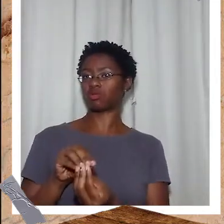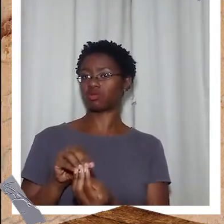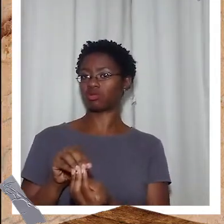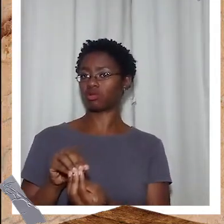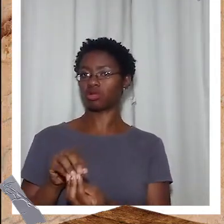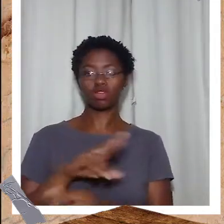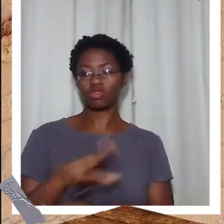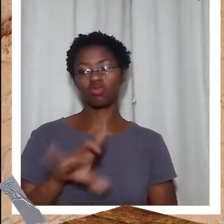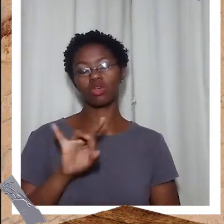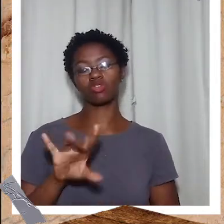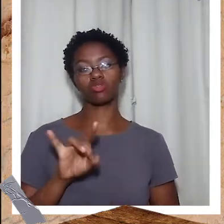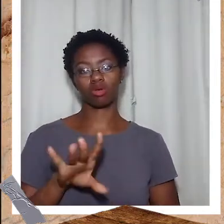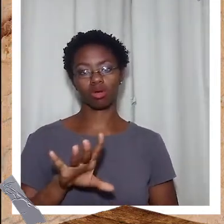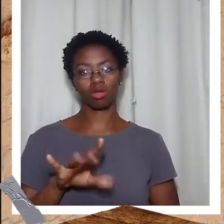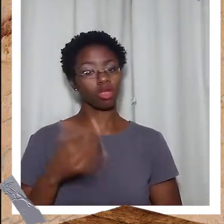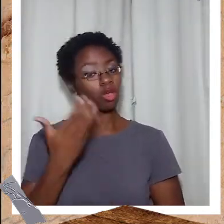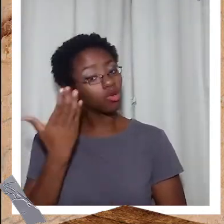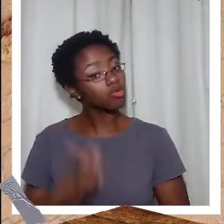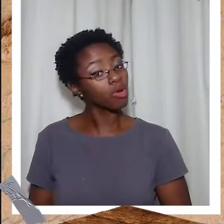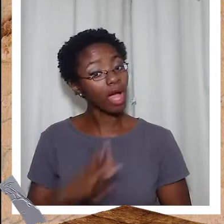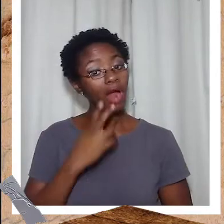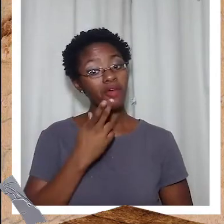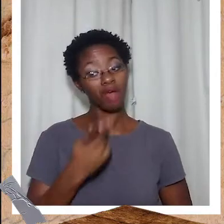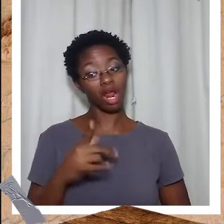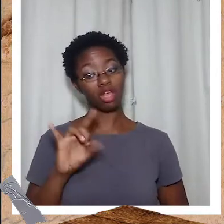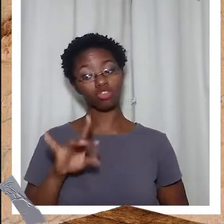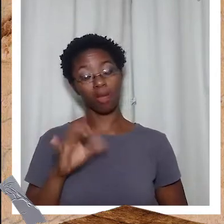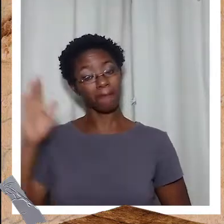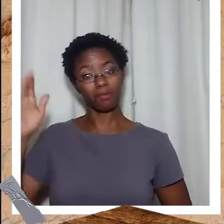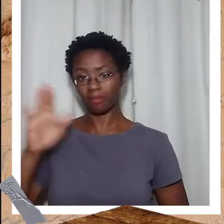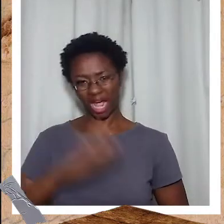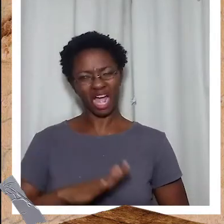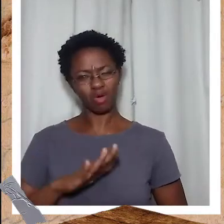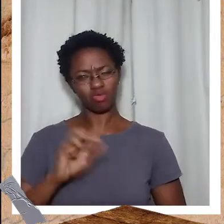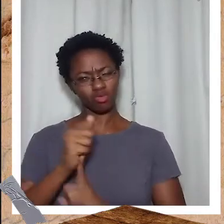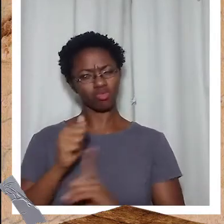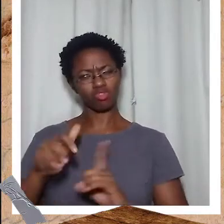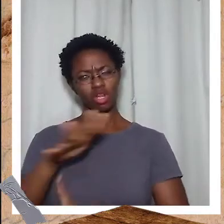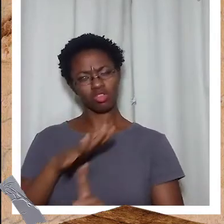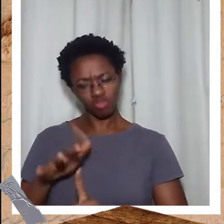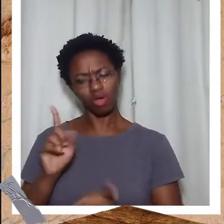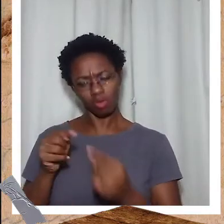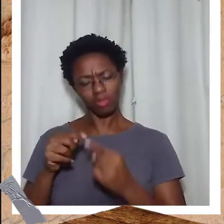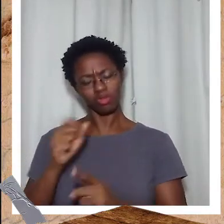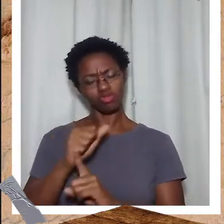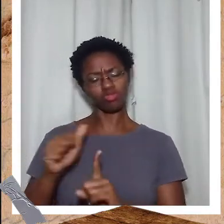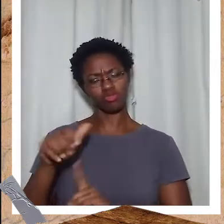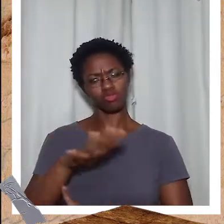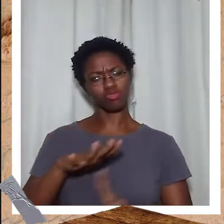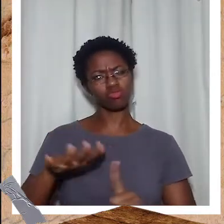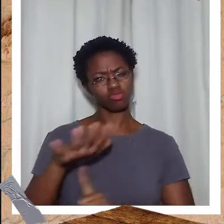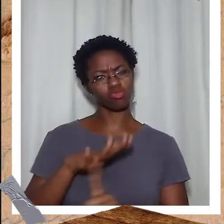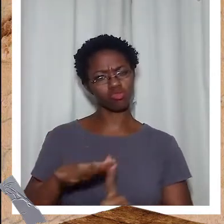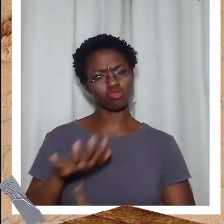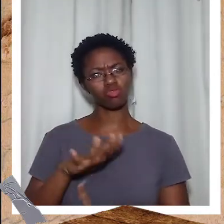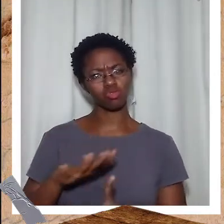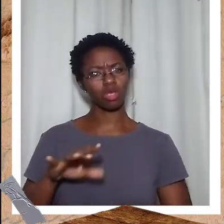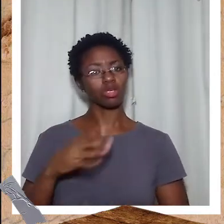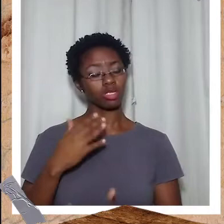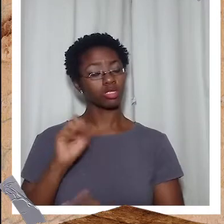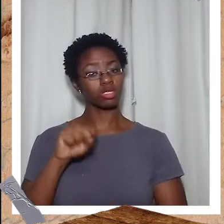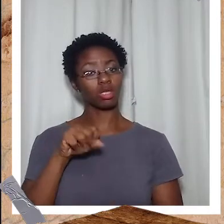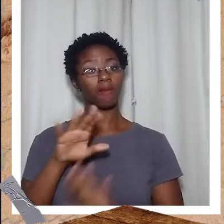o aspecto, tampouco diminuir o aspecto sociológico que está presente na obra literária de Carolina. Mas a linguagem é